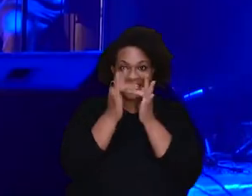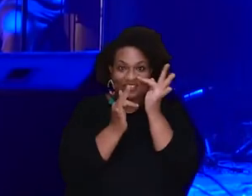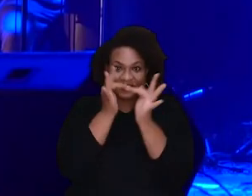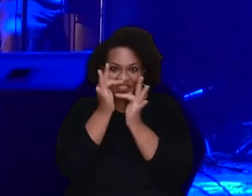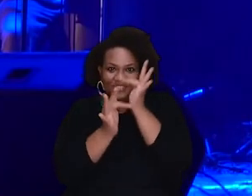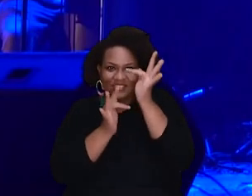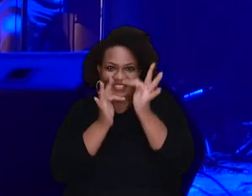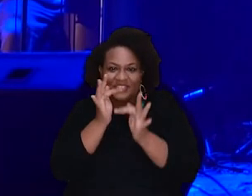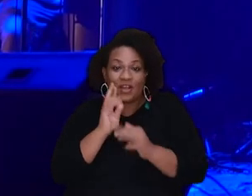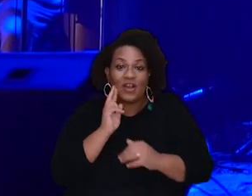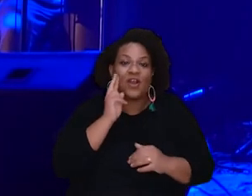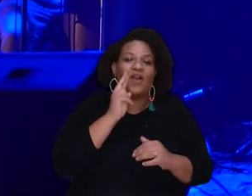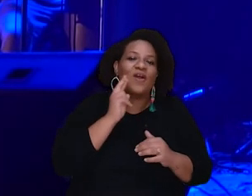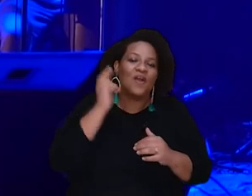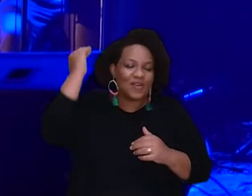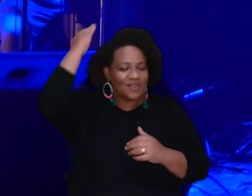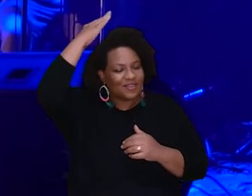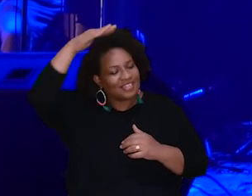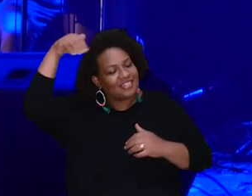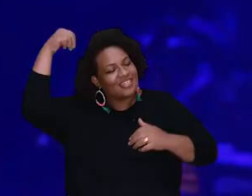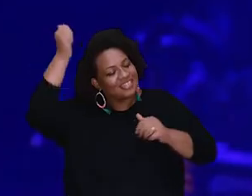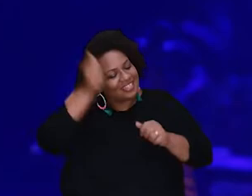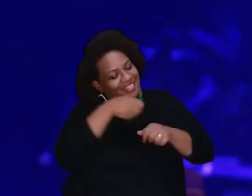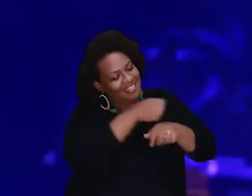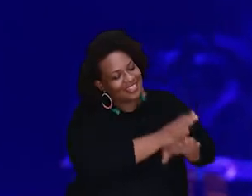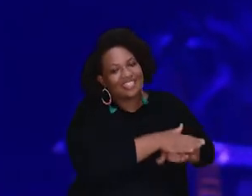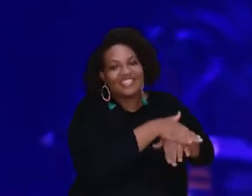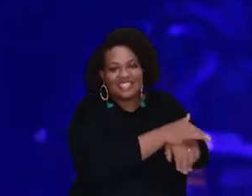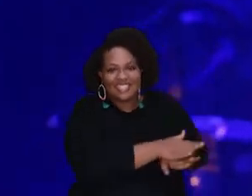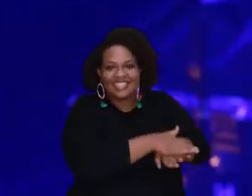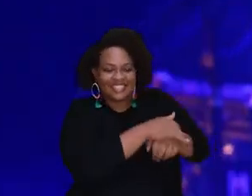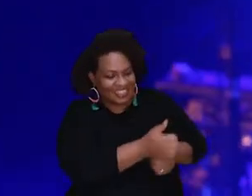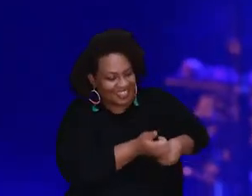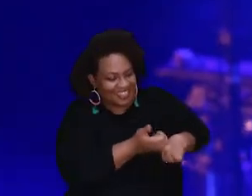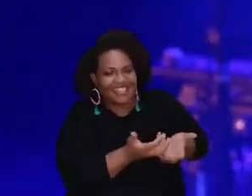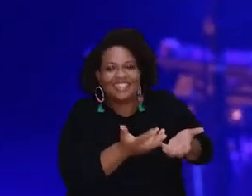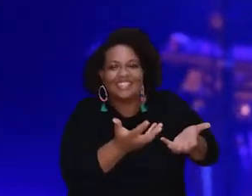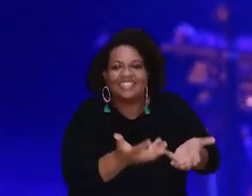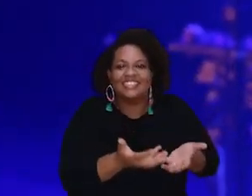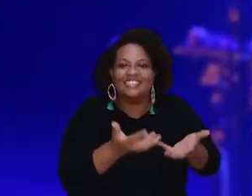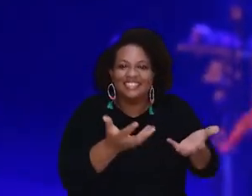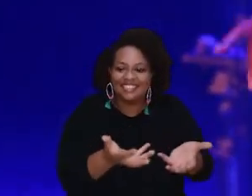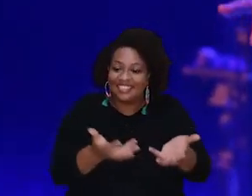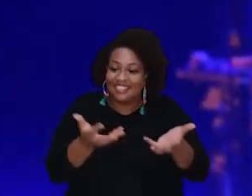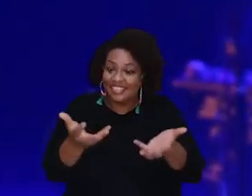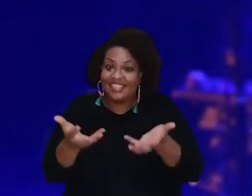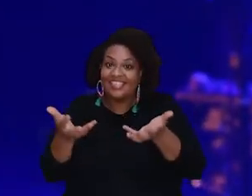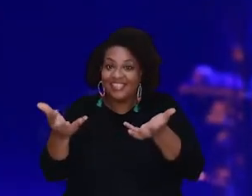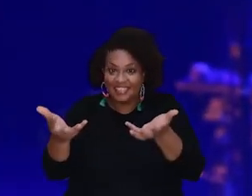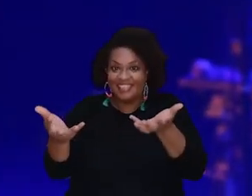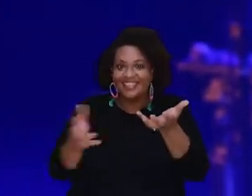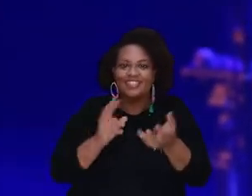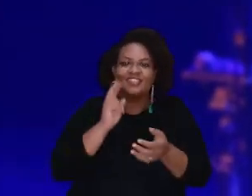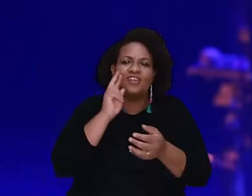Imensidão azul do mar. Rosas pra Iemanjá, rosas pra Iemanjá, rosas pra